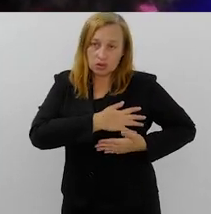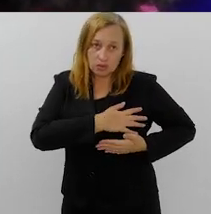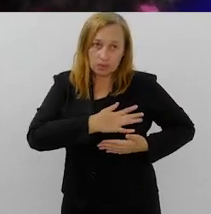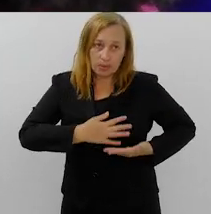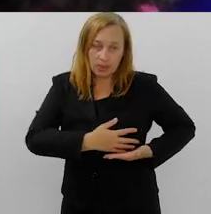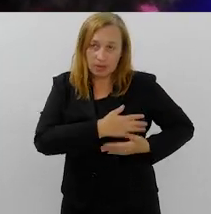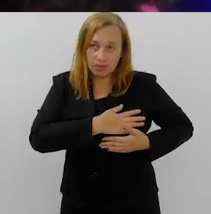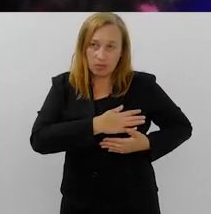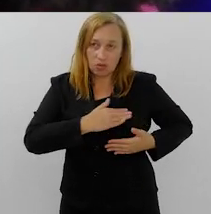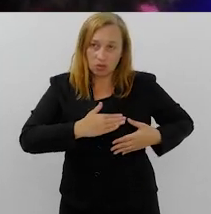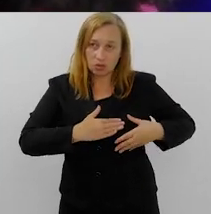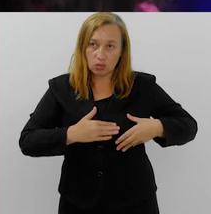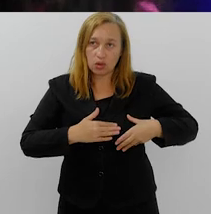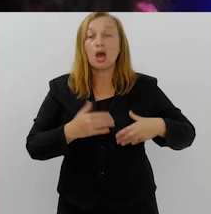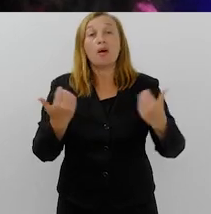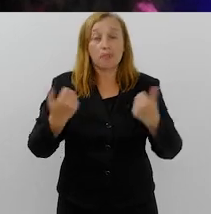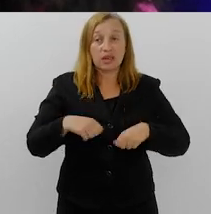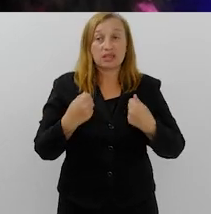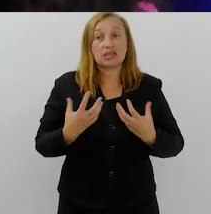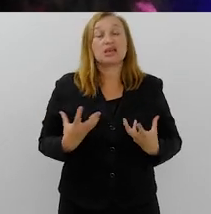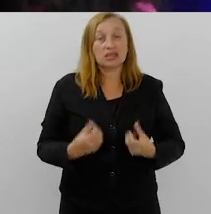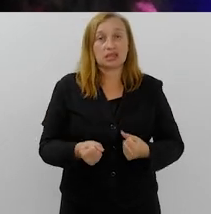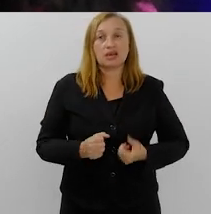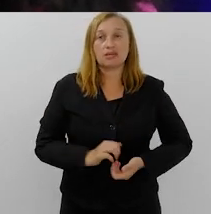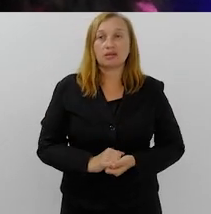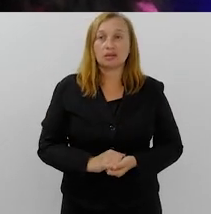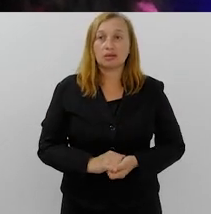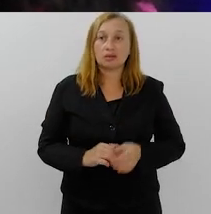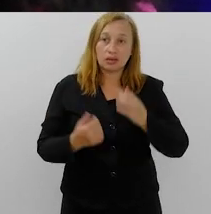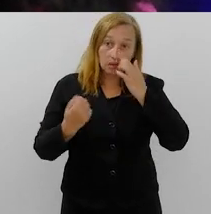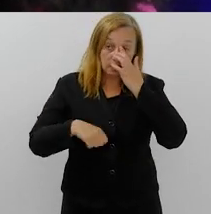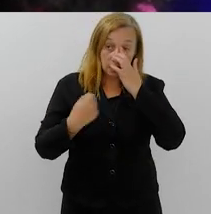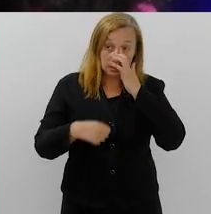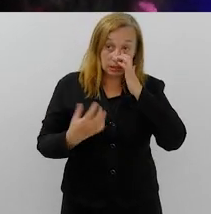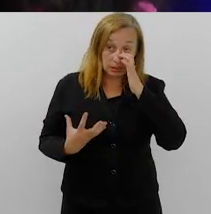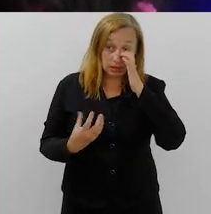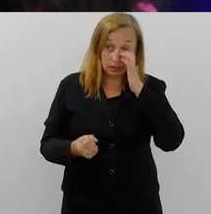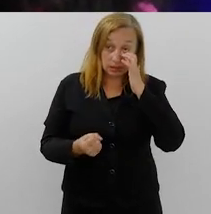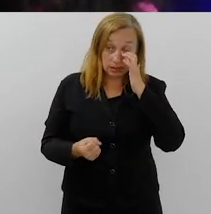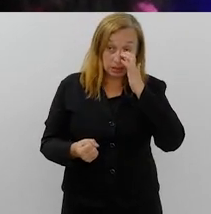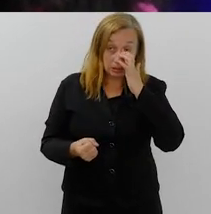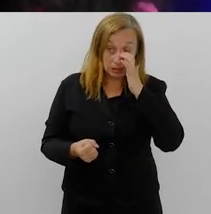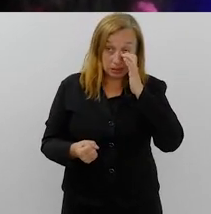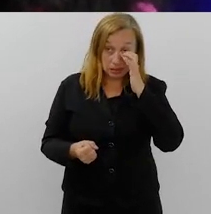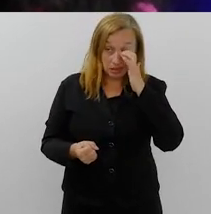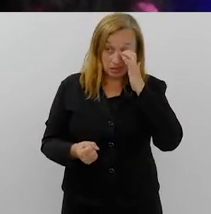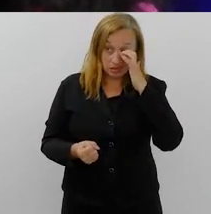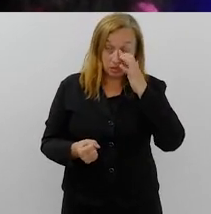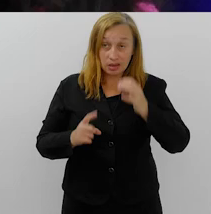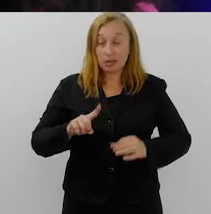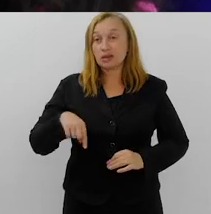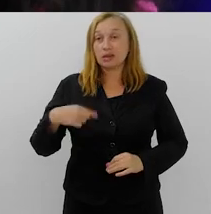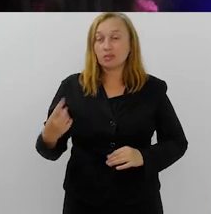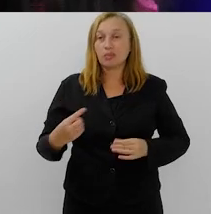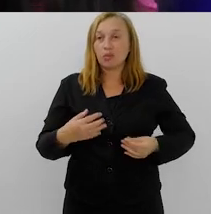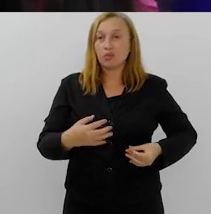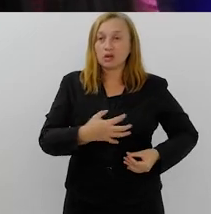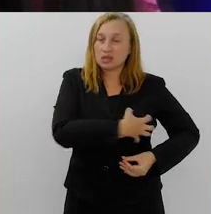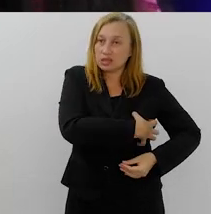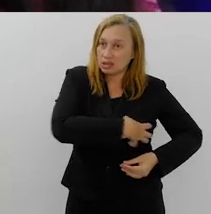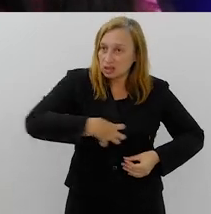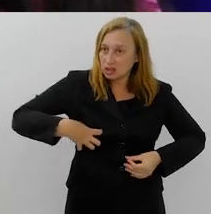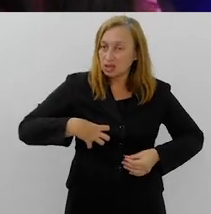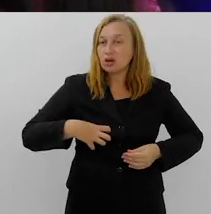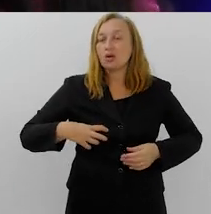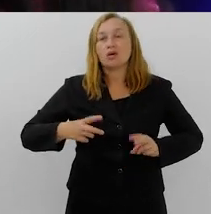ficar parecendo a cicatriz Tá tudo bem Tá tudo tudo bem a gente precisa se aceitar gente mulher precisa se aceitar que a condição após